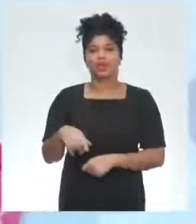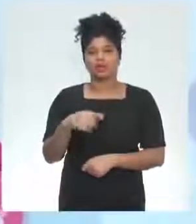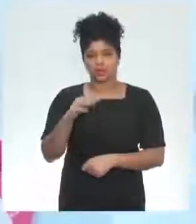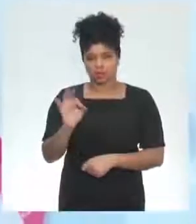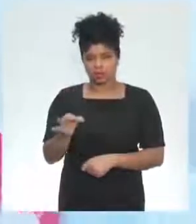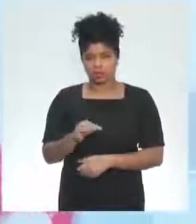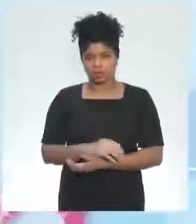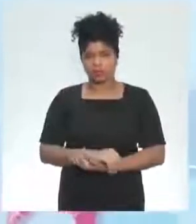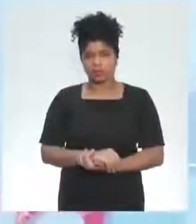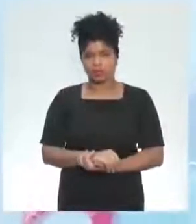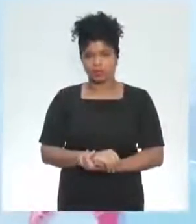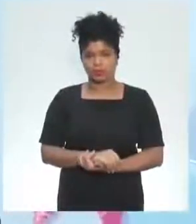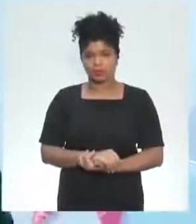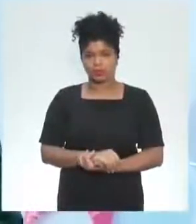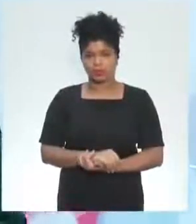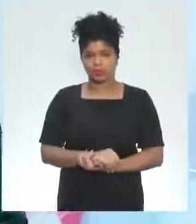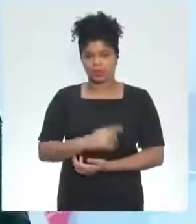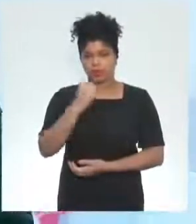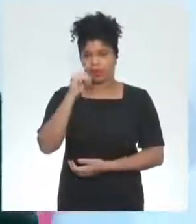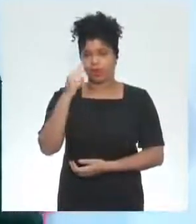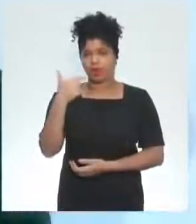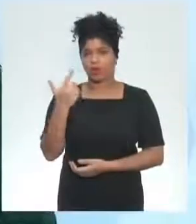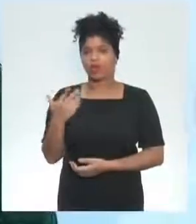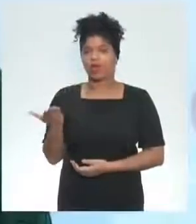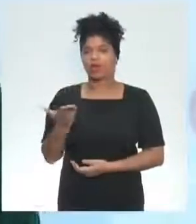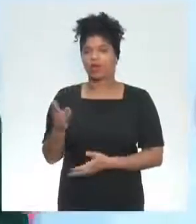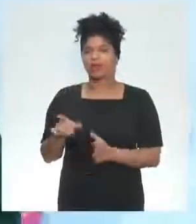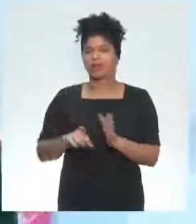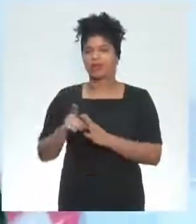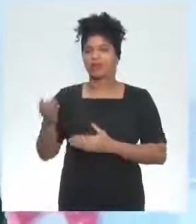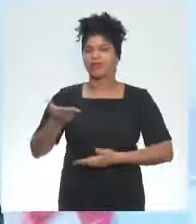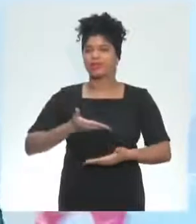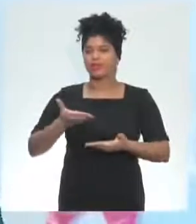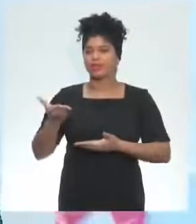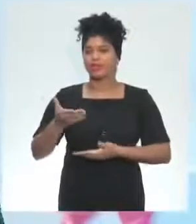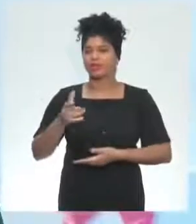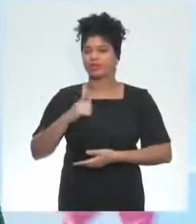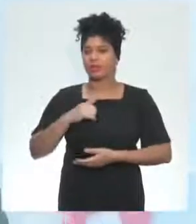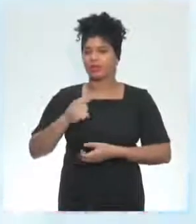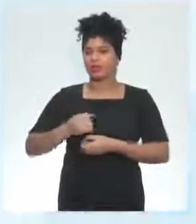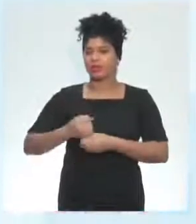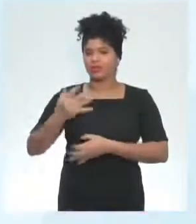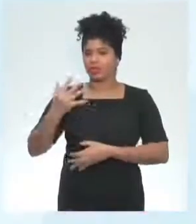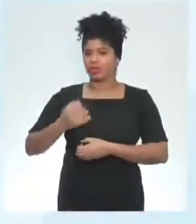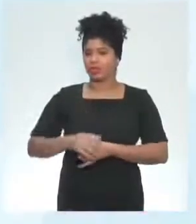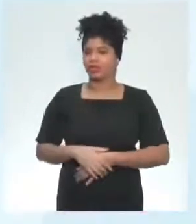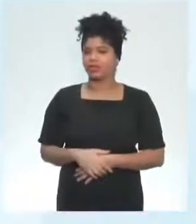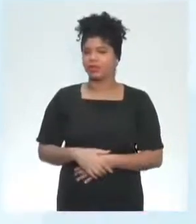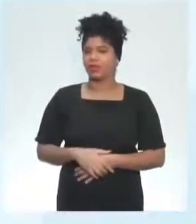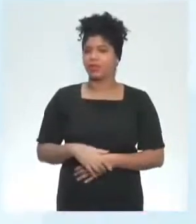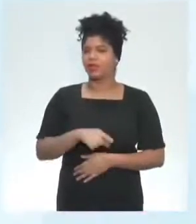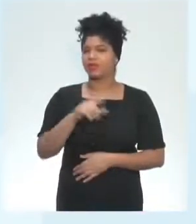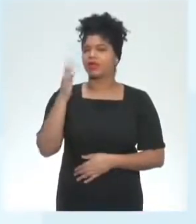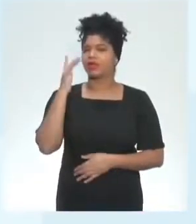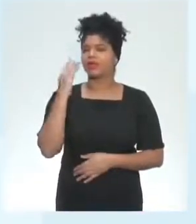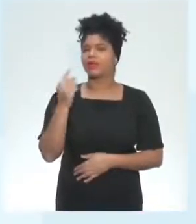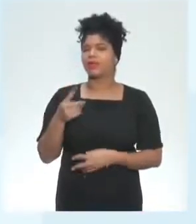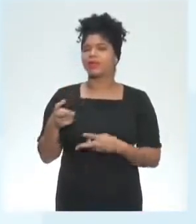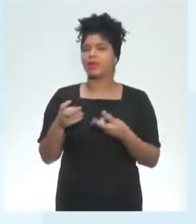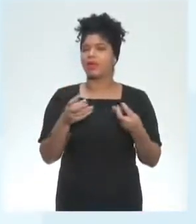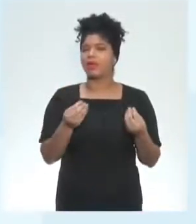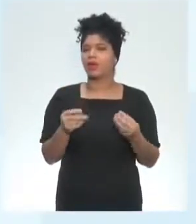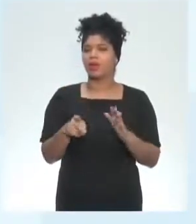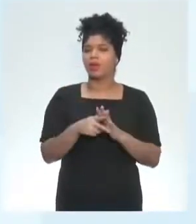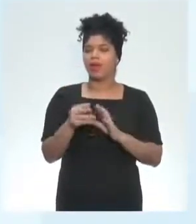certo? E agora a gente vai para a segunda interação do chat na nossa aula de hoje, tá? De que forma, gente, vocês acreditam que as